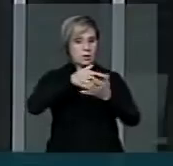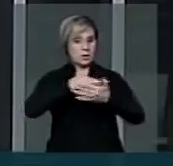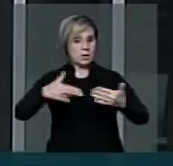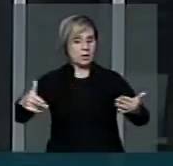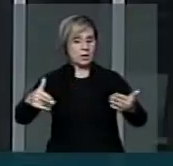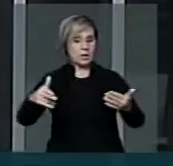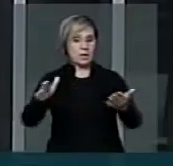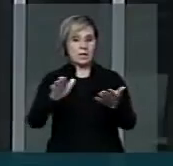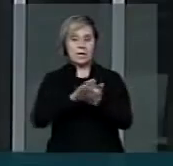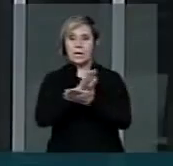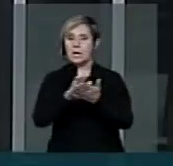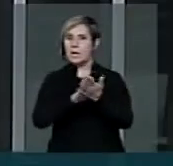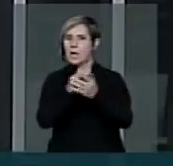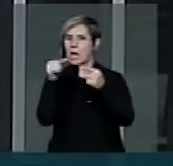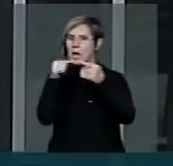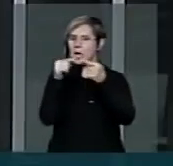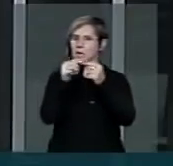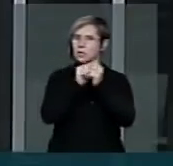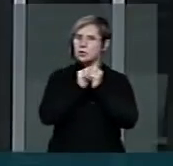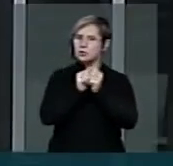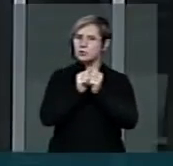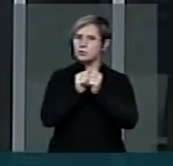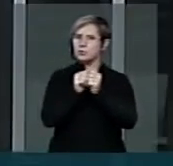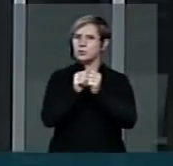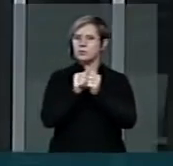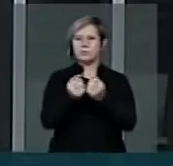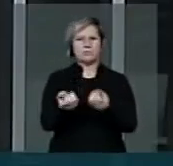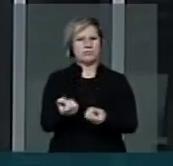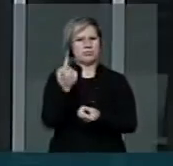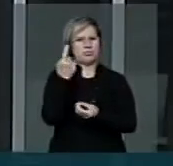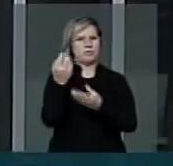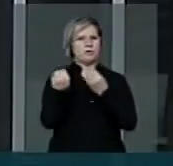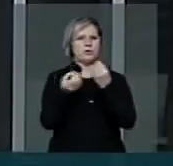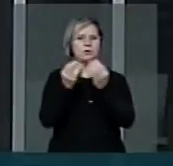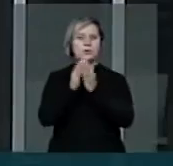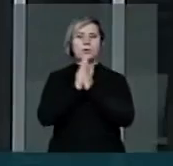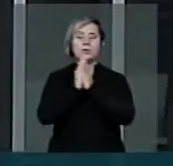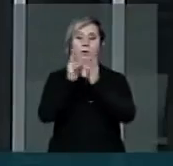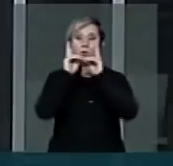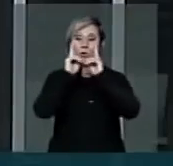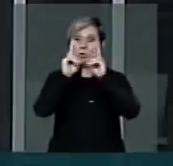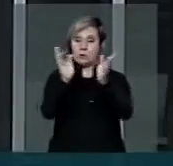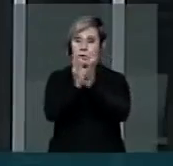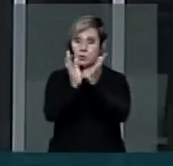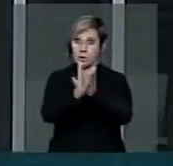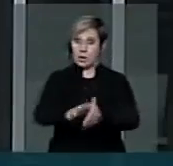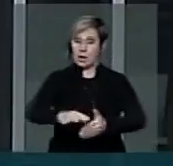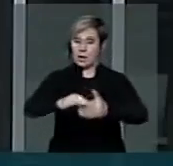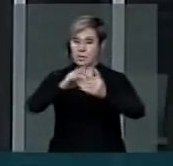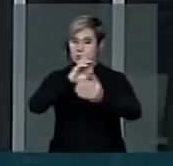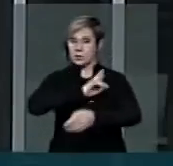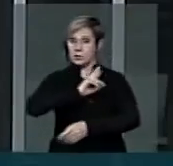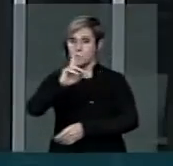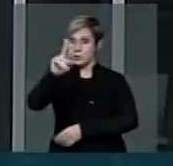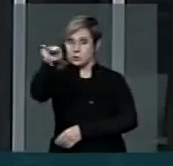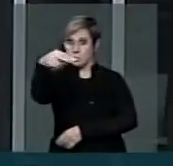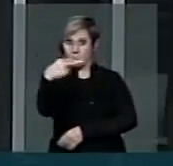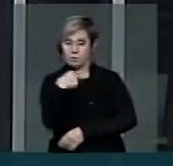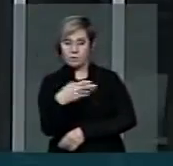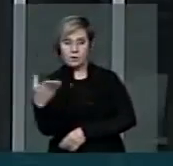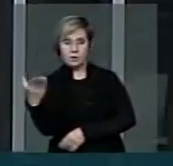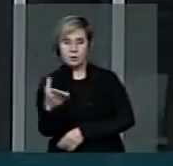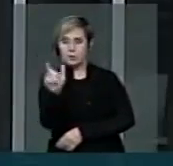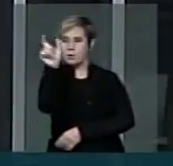é tão coesa. Me escute, senhores líderes religiosos que estamos acompanhando agora. Diz